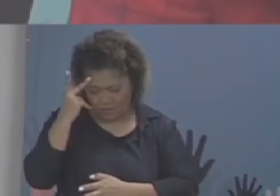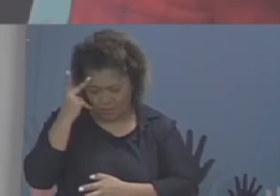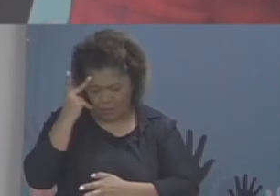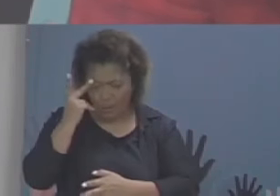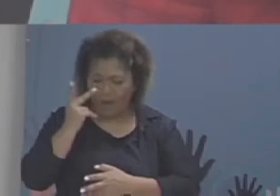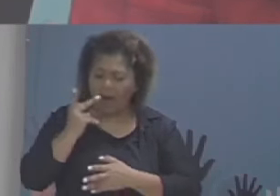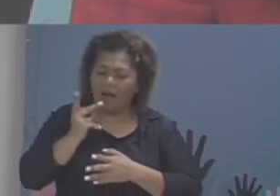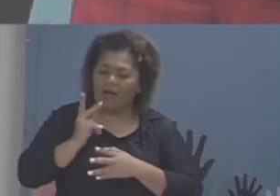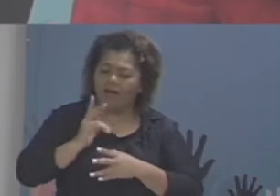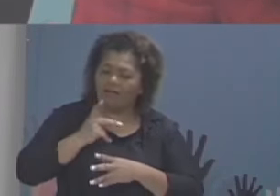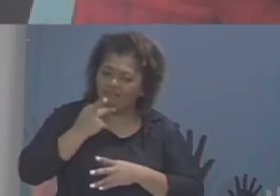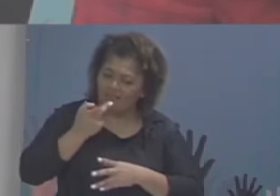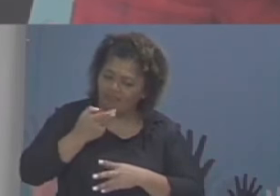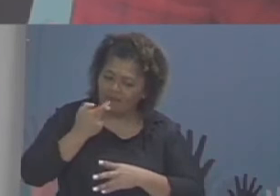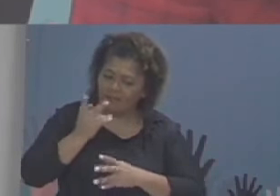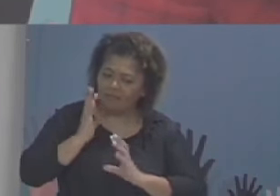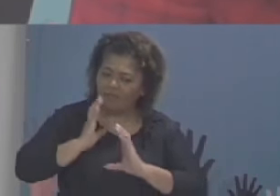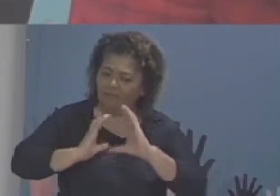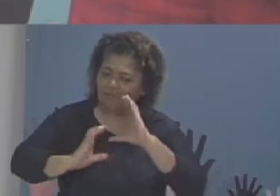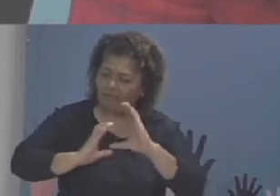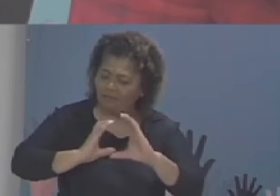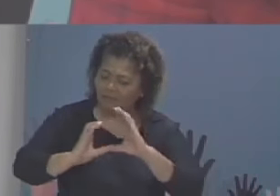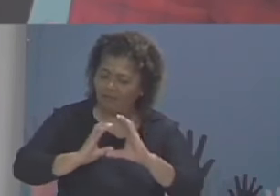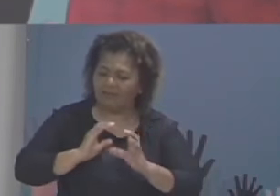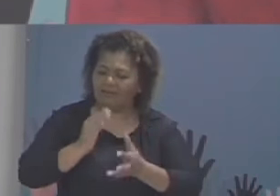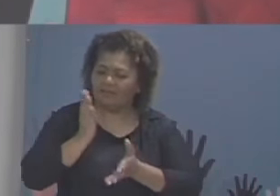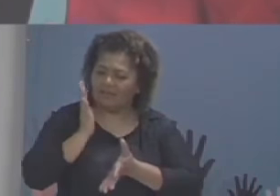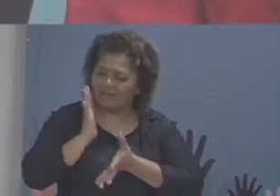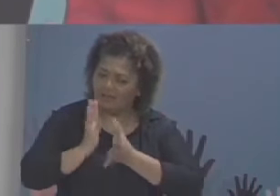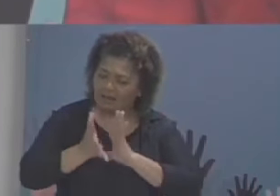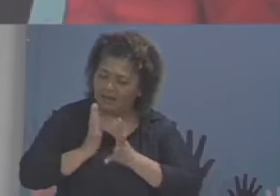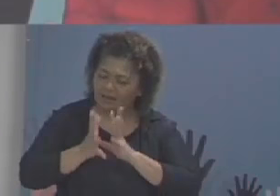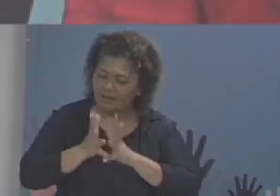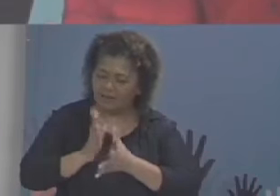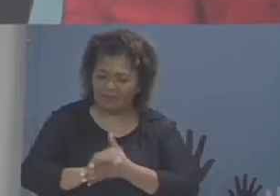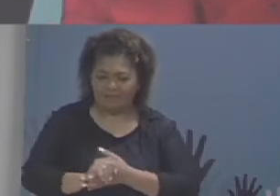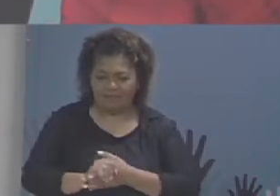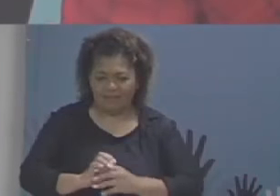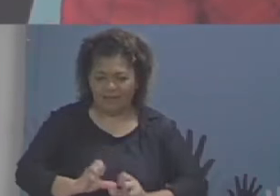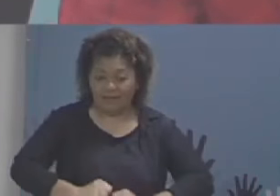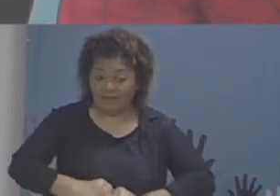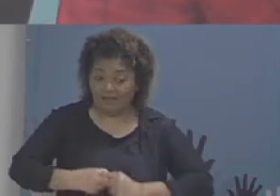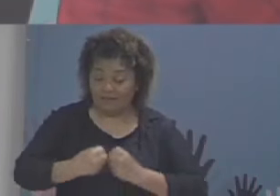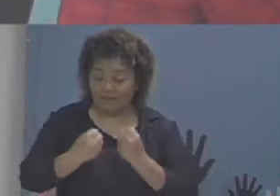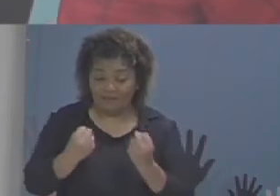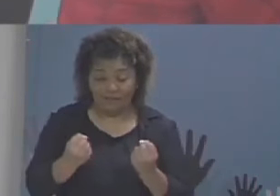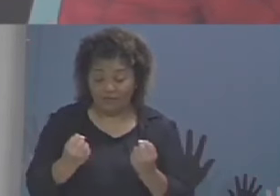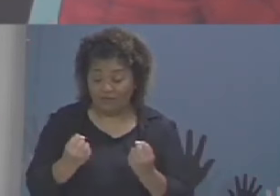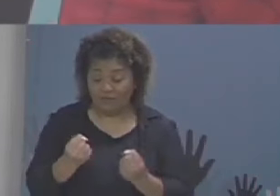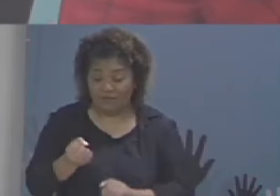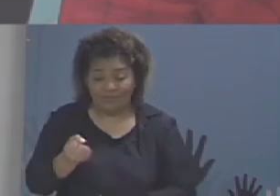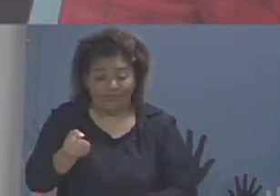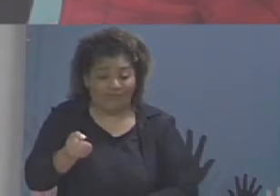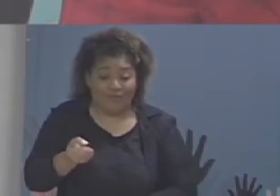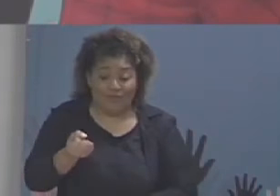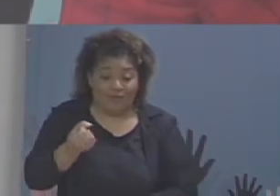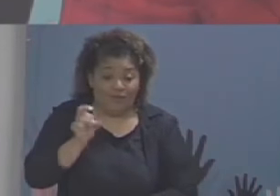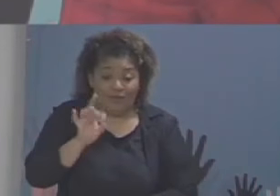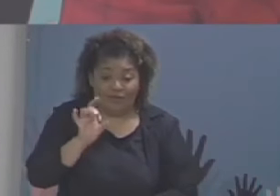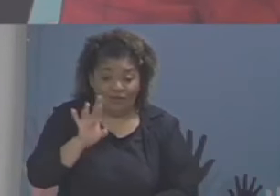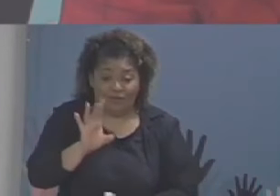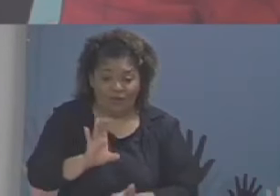né? Evidentemente, esse é um esforço que não se resume só ao conselho, ao